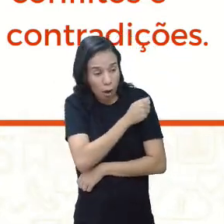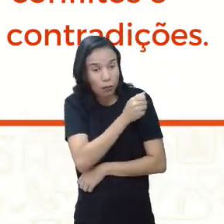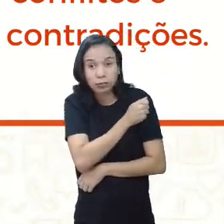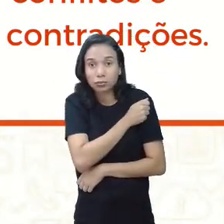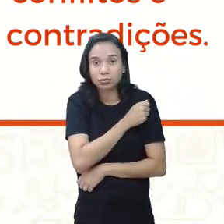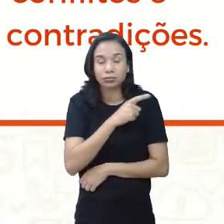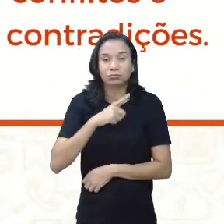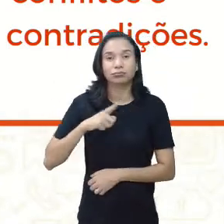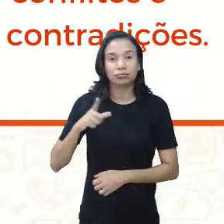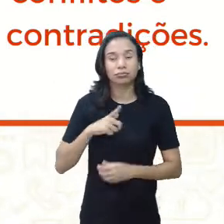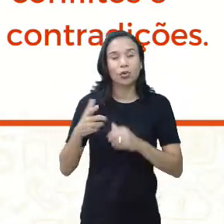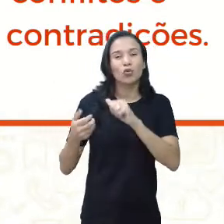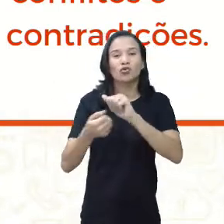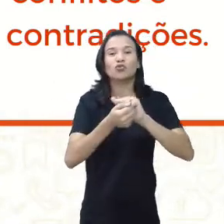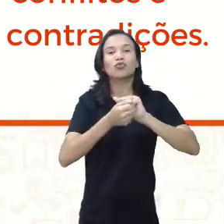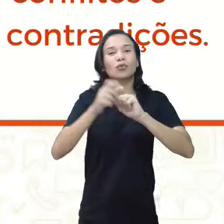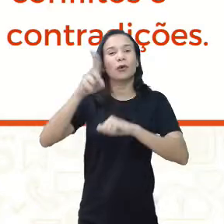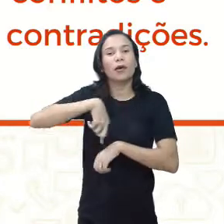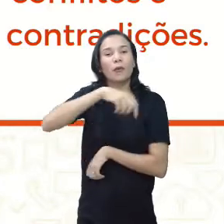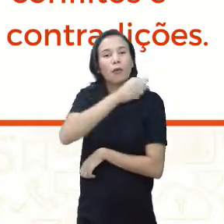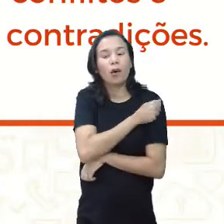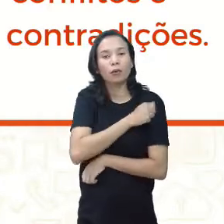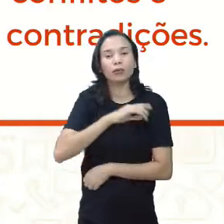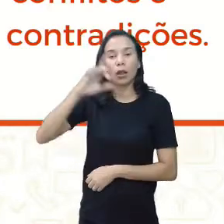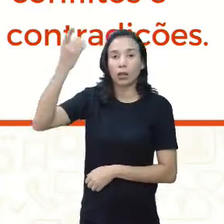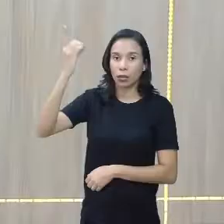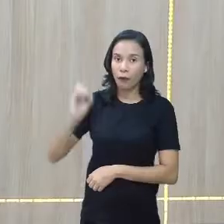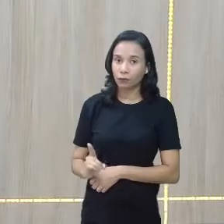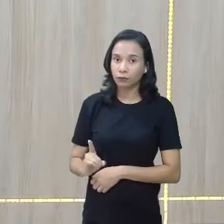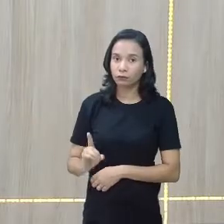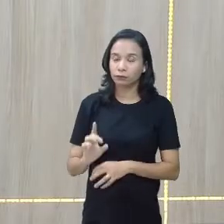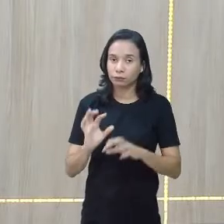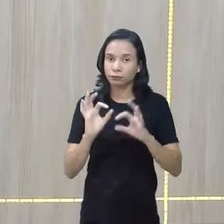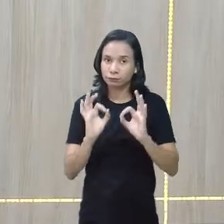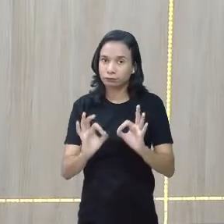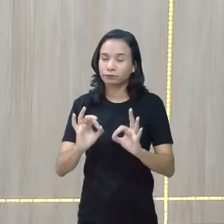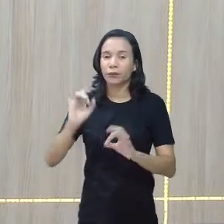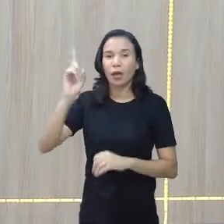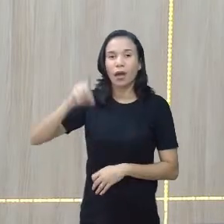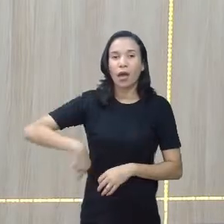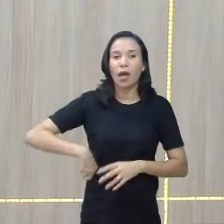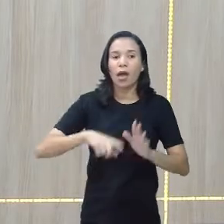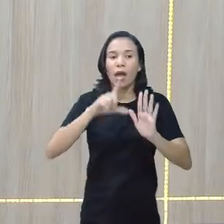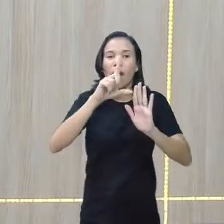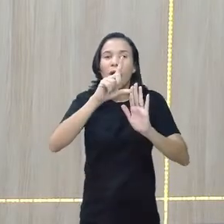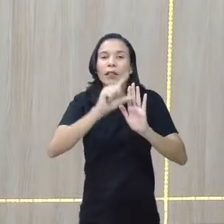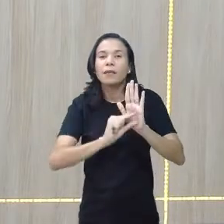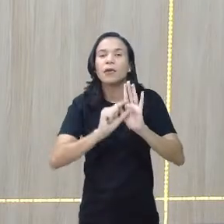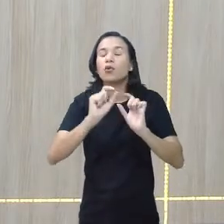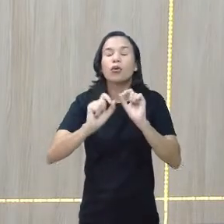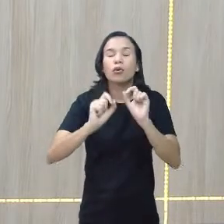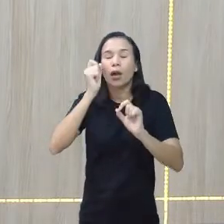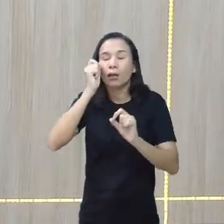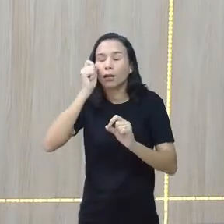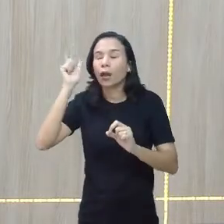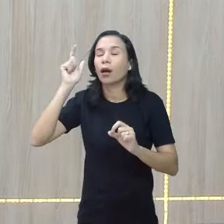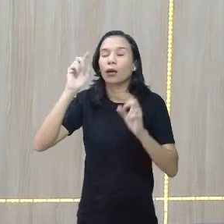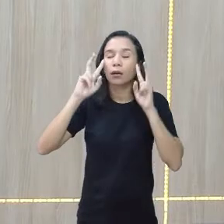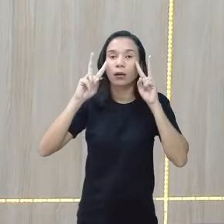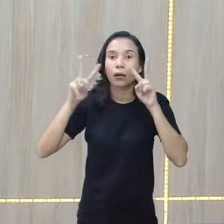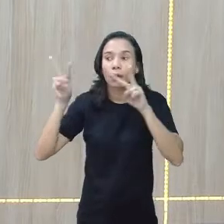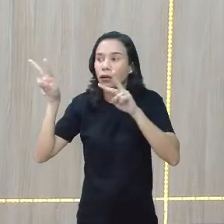está trabalhando é o estudante que tem deficiência, né? Que é a diminuição da distrabilidade, a